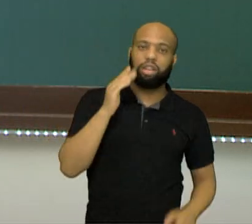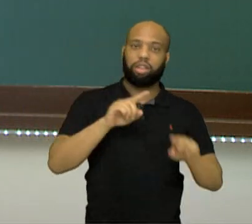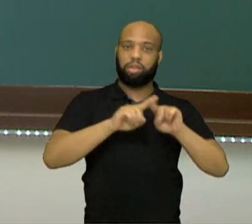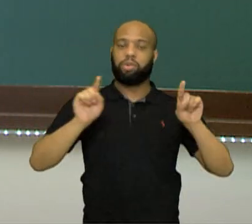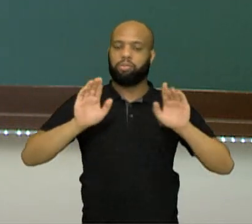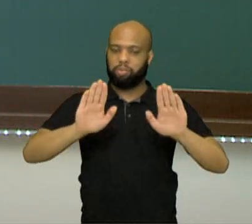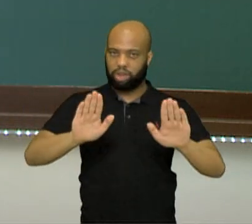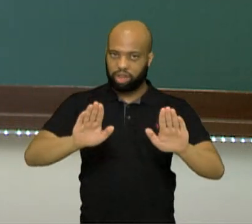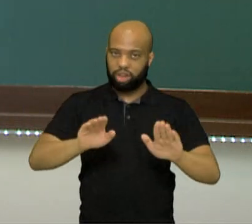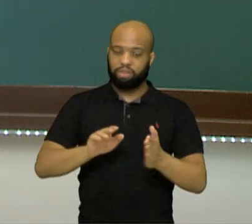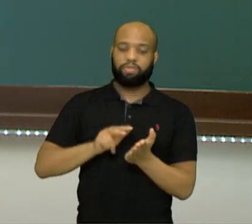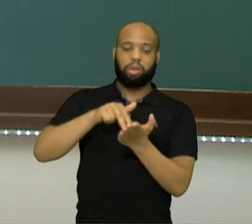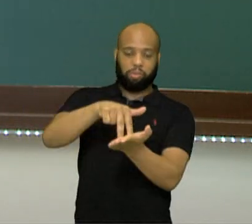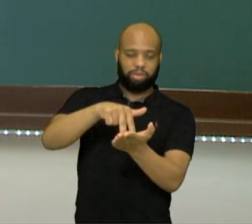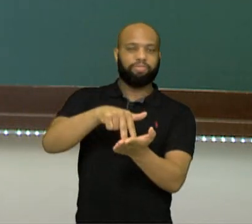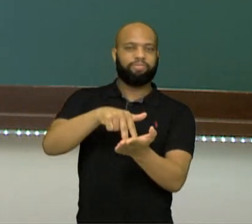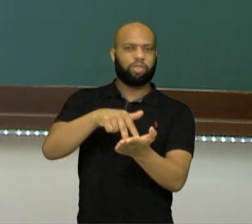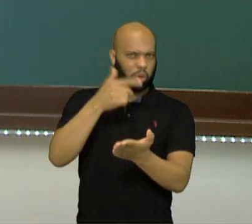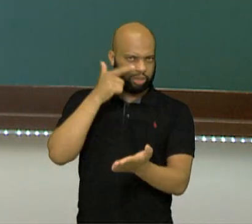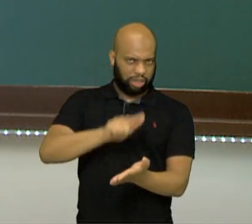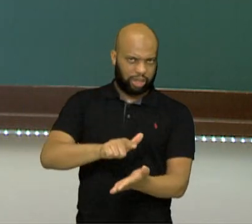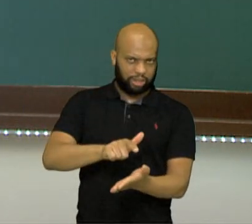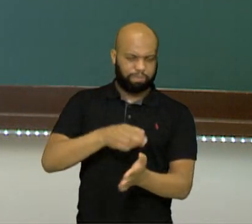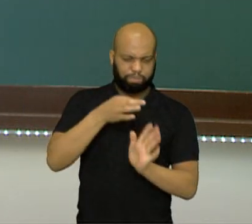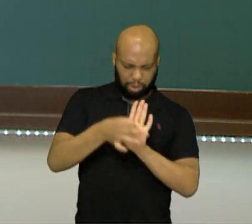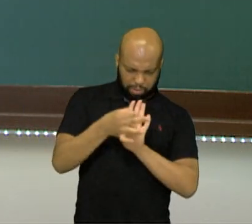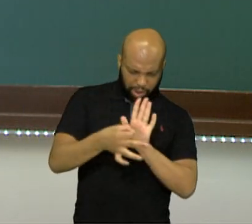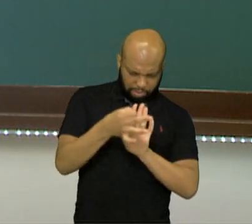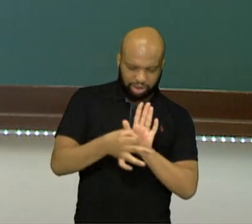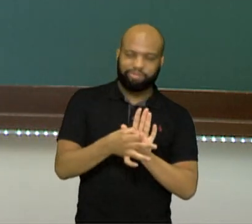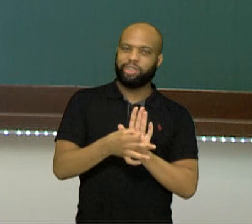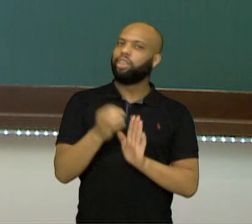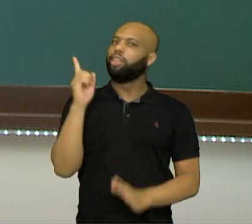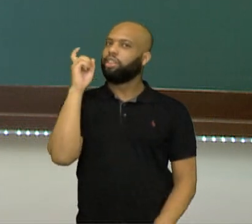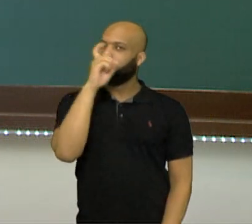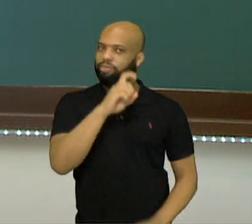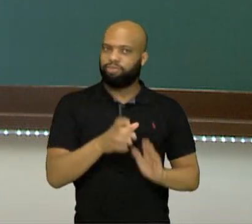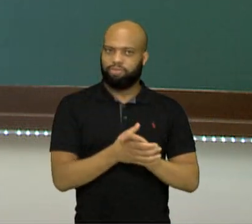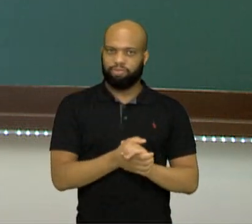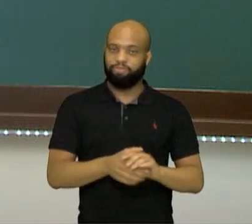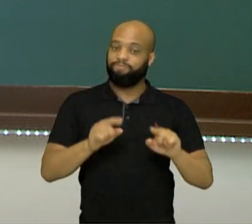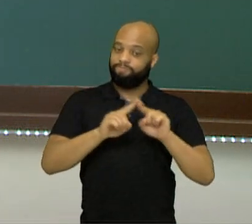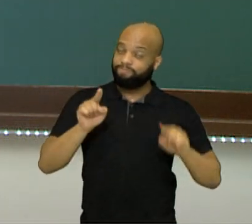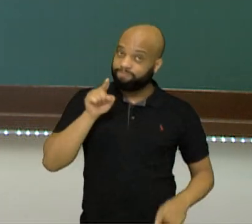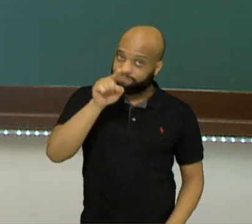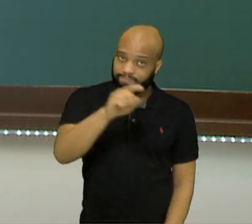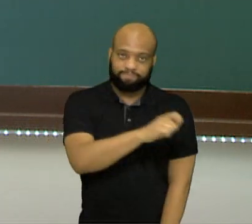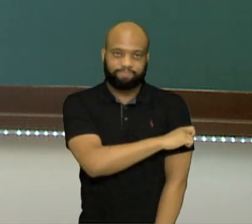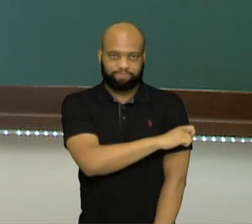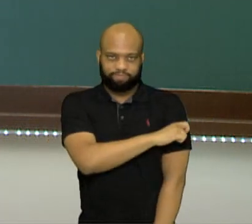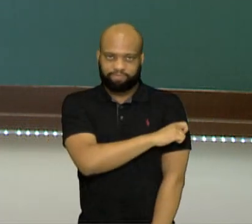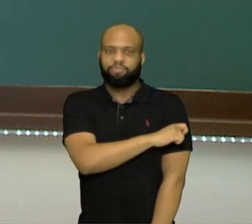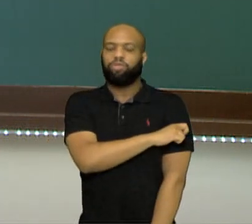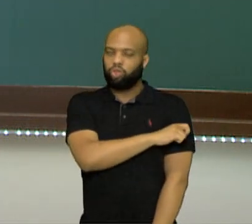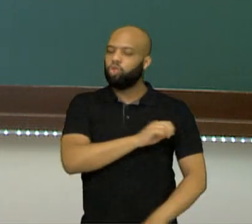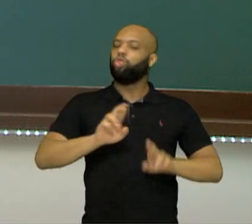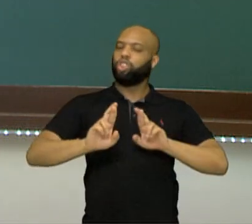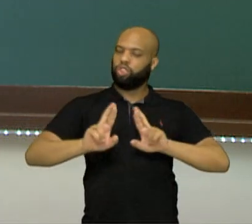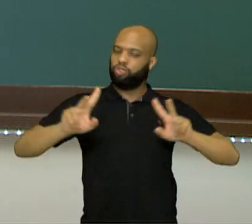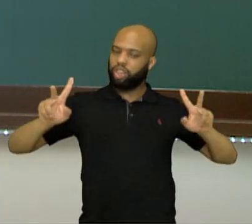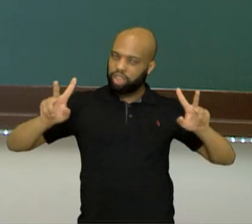para sustentar, tá difícil. Mas você, meu querido, você, minha querida, sabe que não é assim, sabe